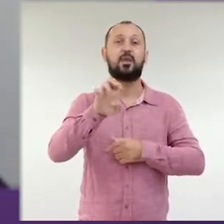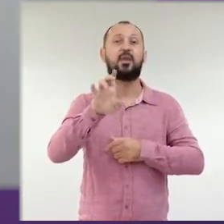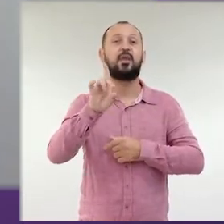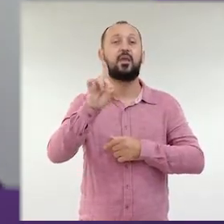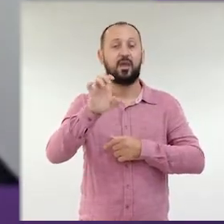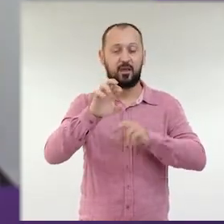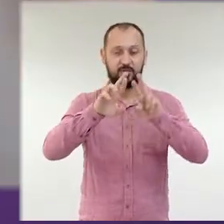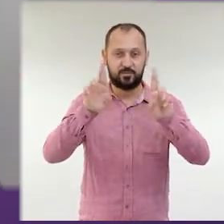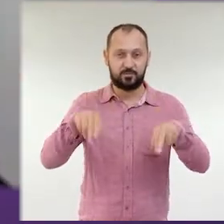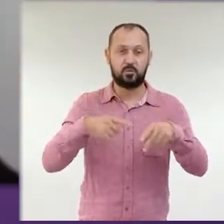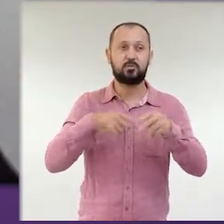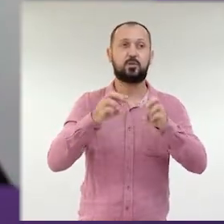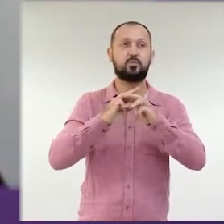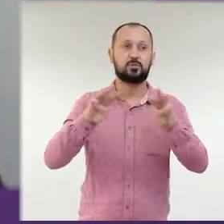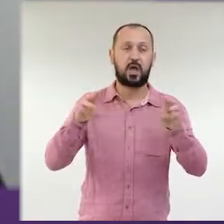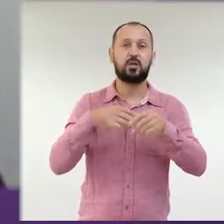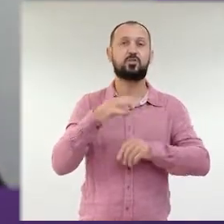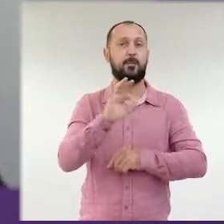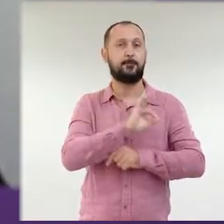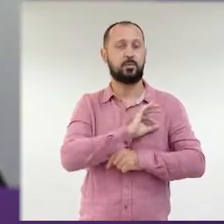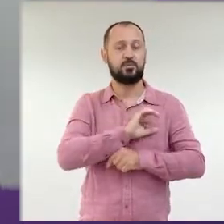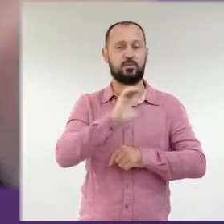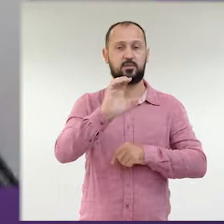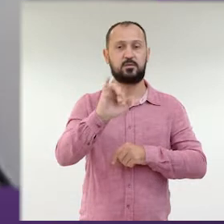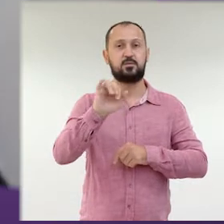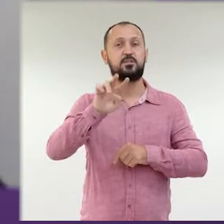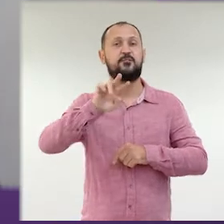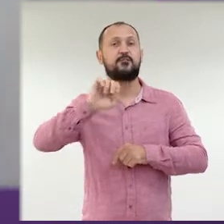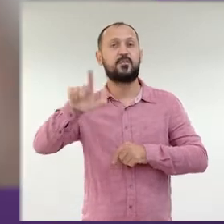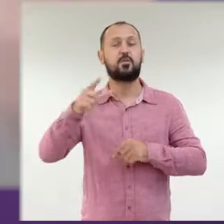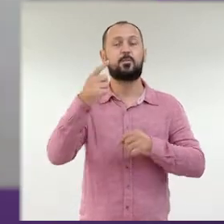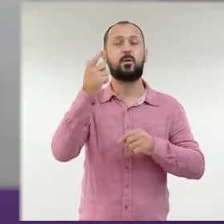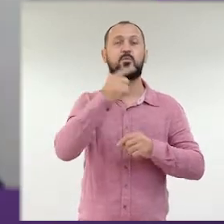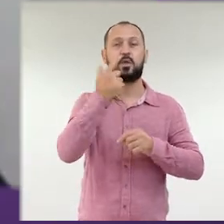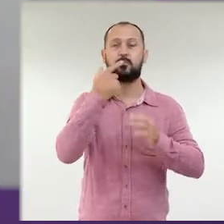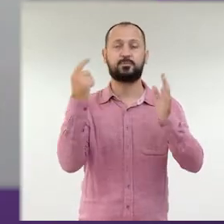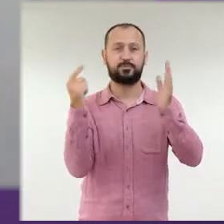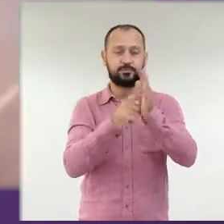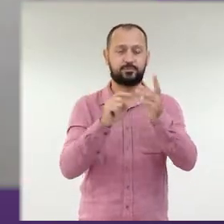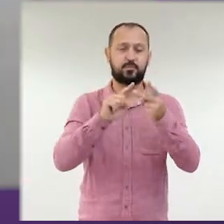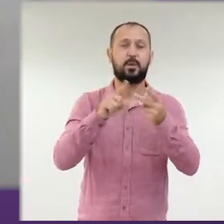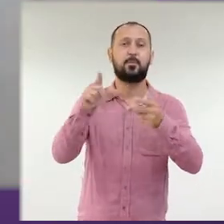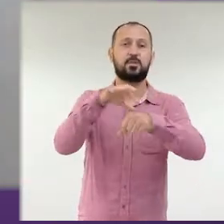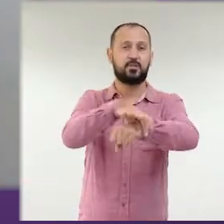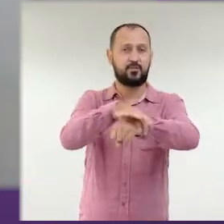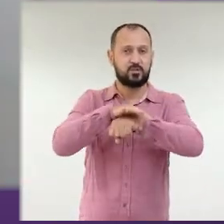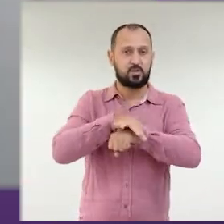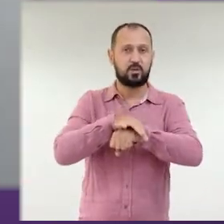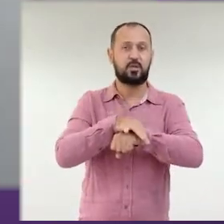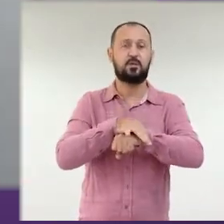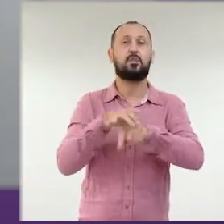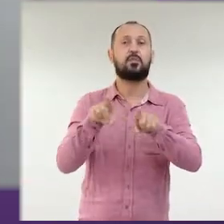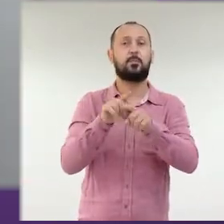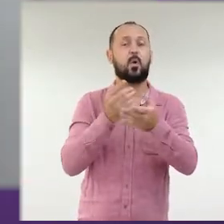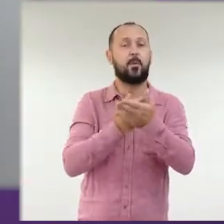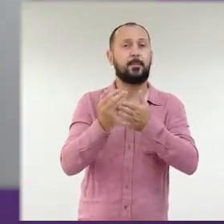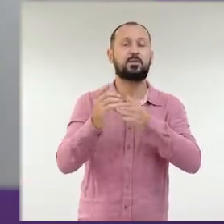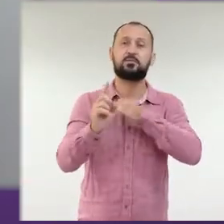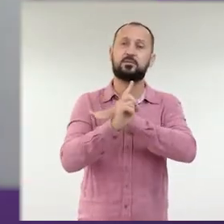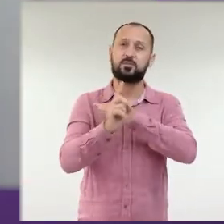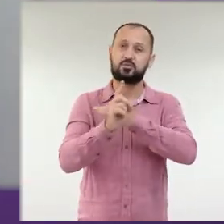lançamos o site, a Polícia Civil, a possibilidade de denúncia online, logo em seguida a Defensoria Pública começa o